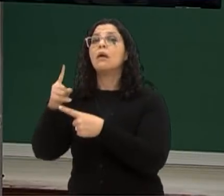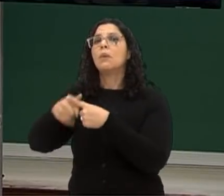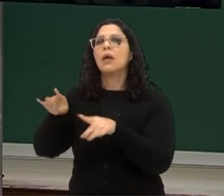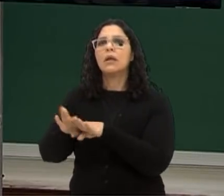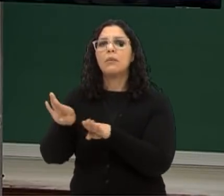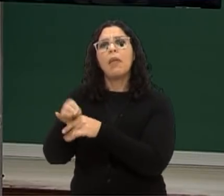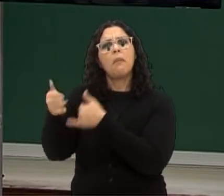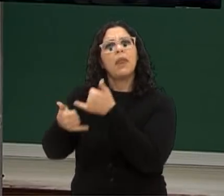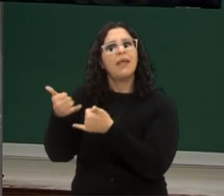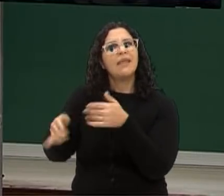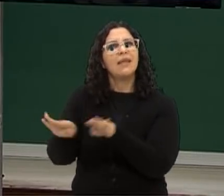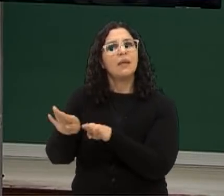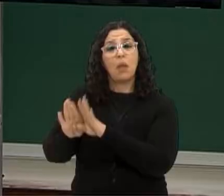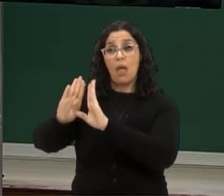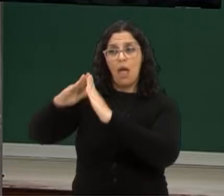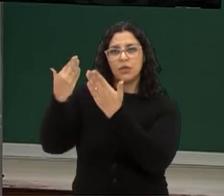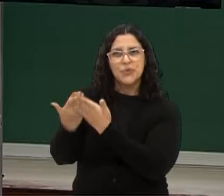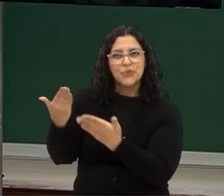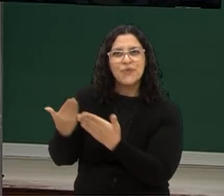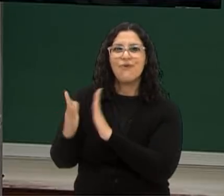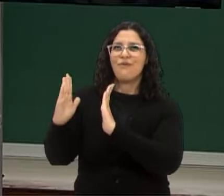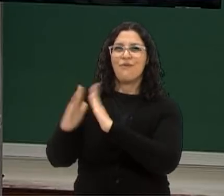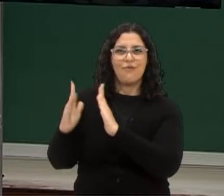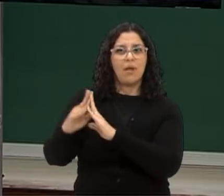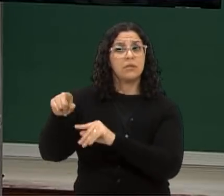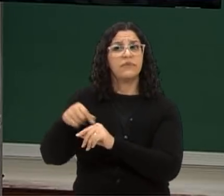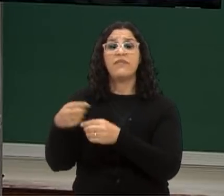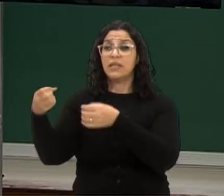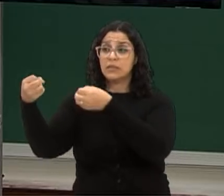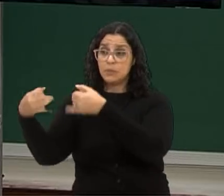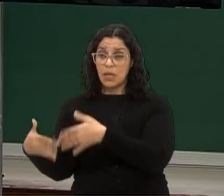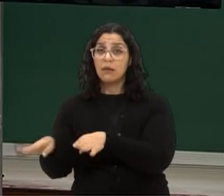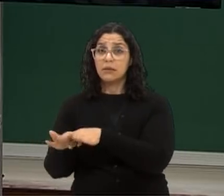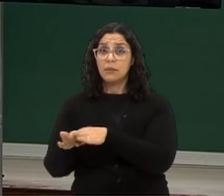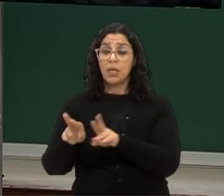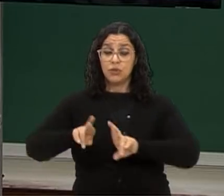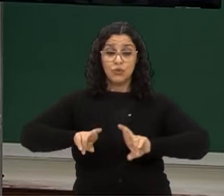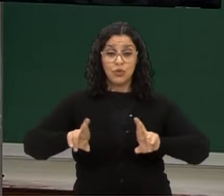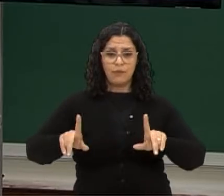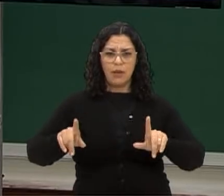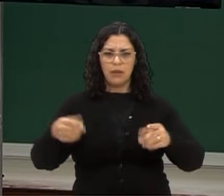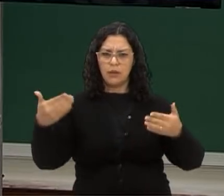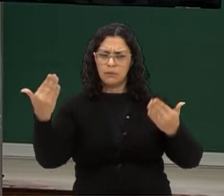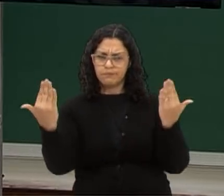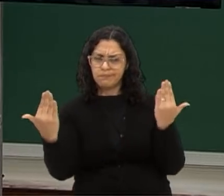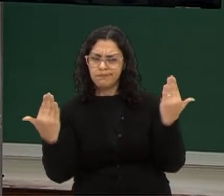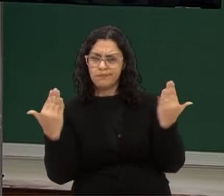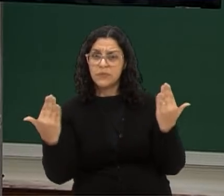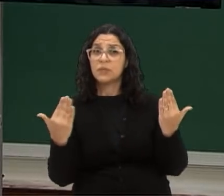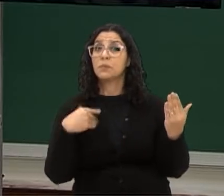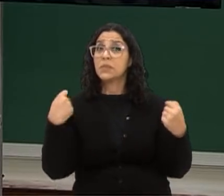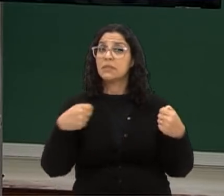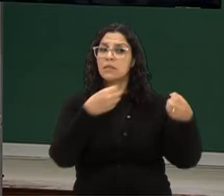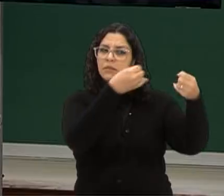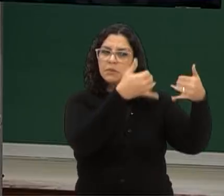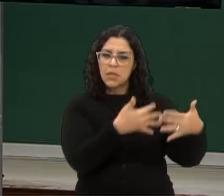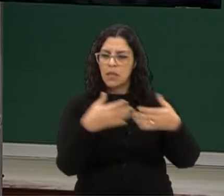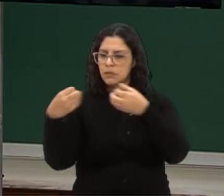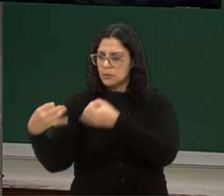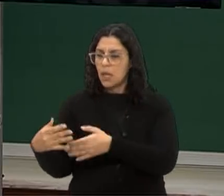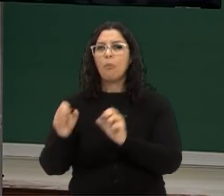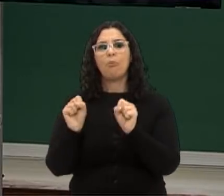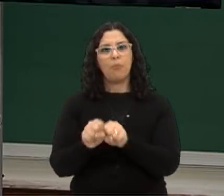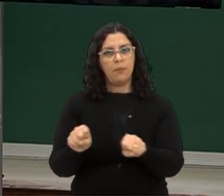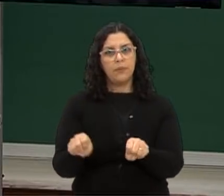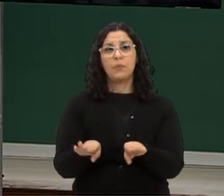um jogo, né? Um jogo na escola, um jogo em casa. Então eu quero que você faça a diferenciação dos dois, mas coloque bem específico. Se for por tópico ou